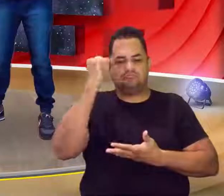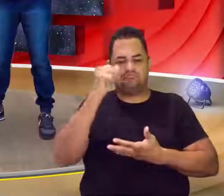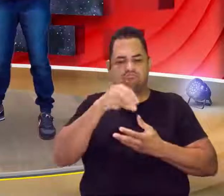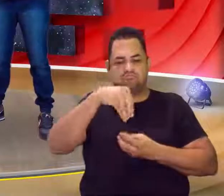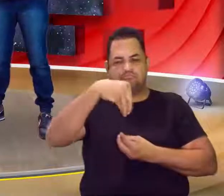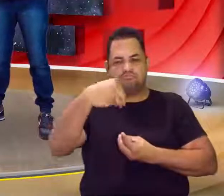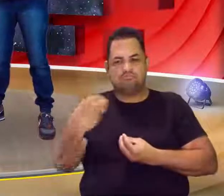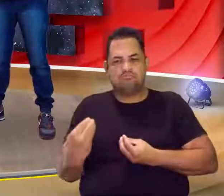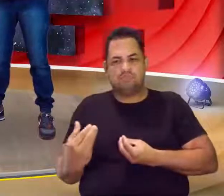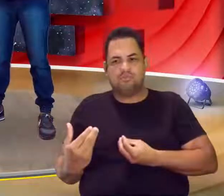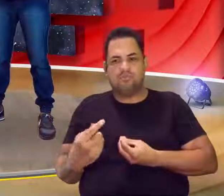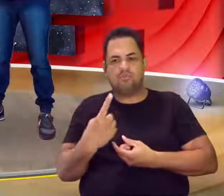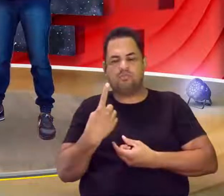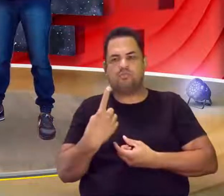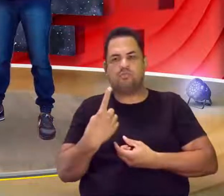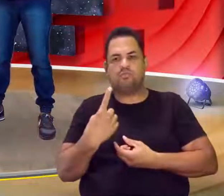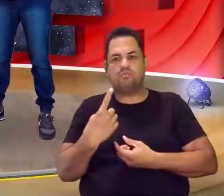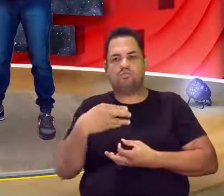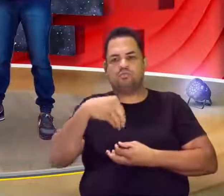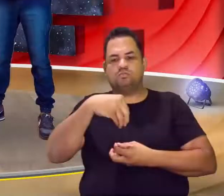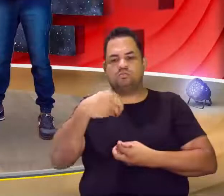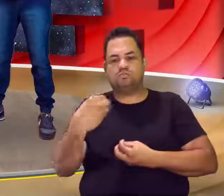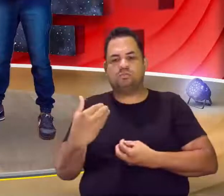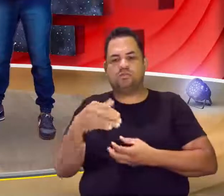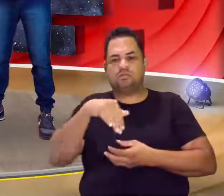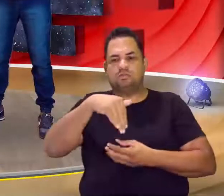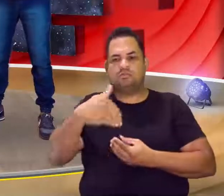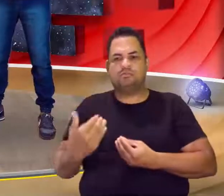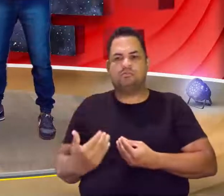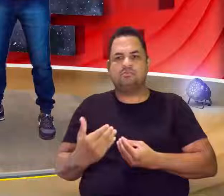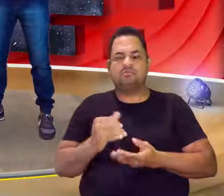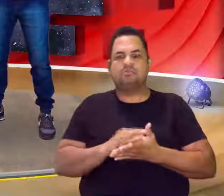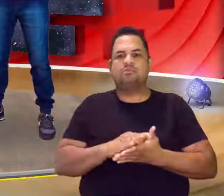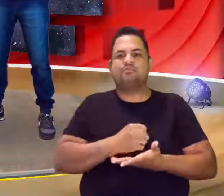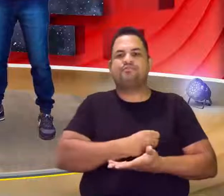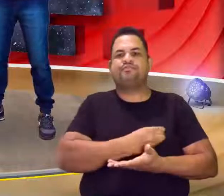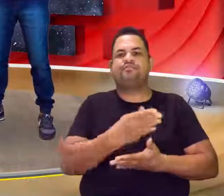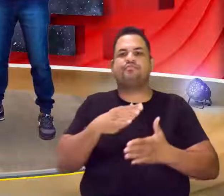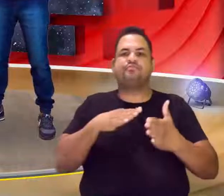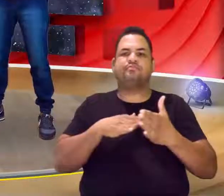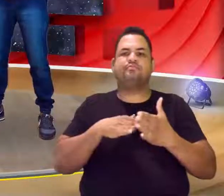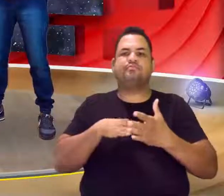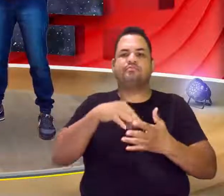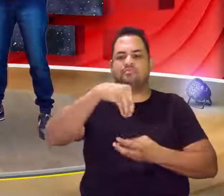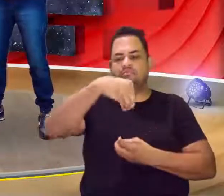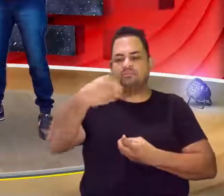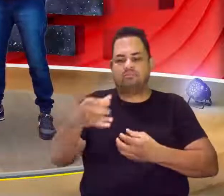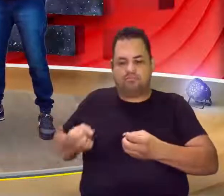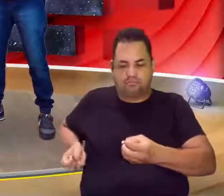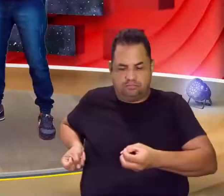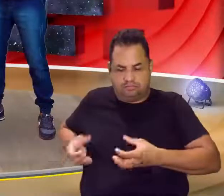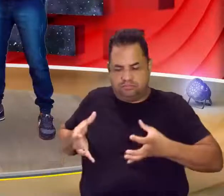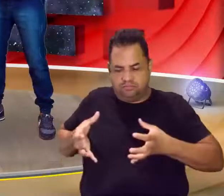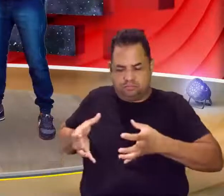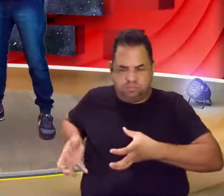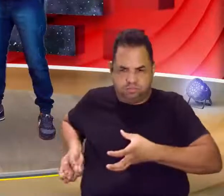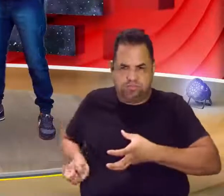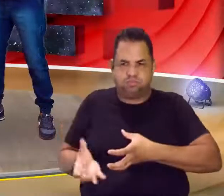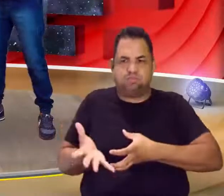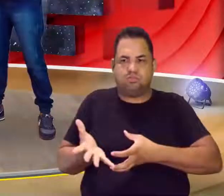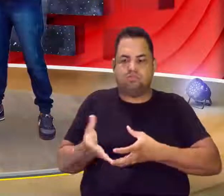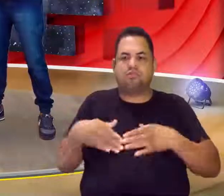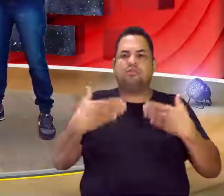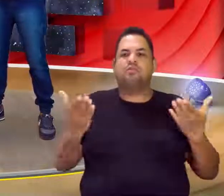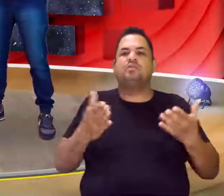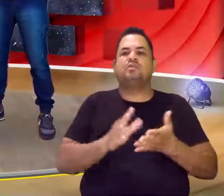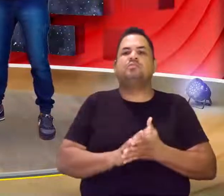que valia 6,8 e a pergunta é a quantidade máxima de garrafas que ele derrubou para obter